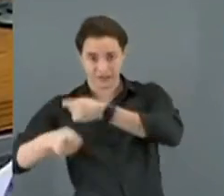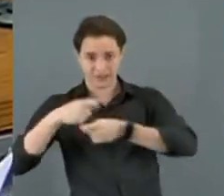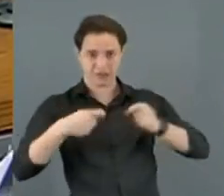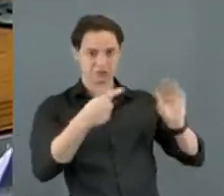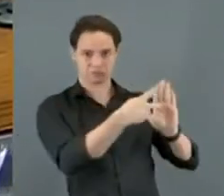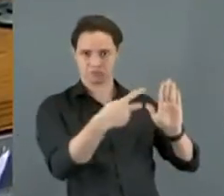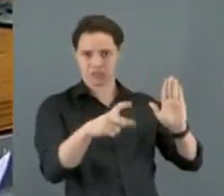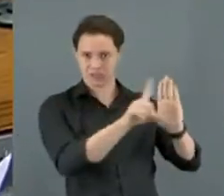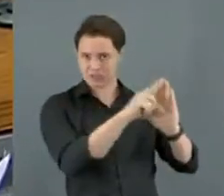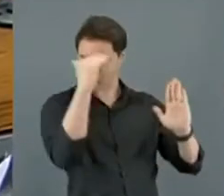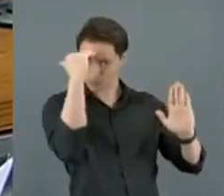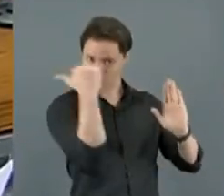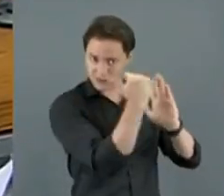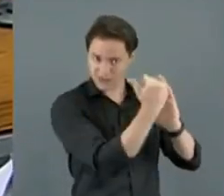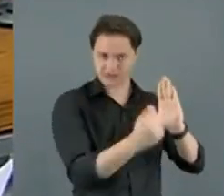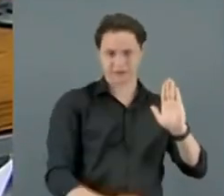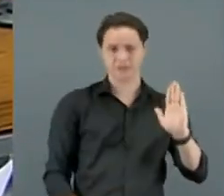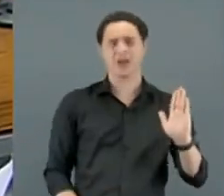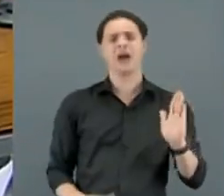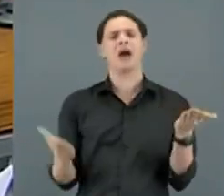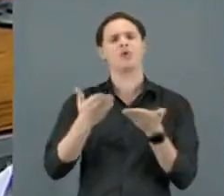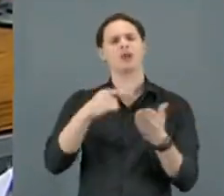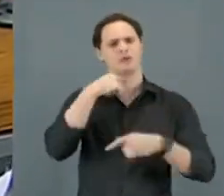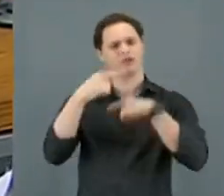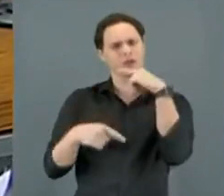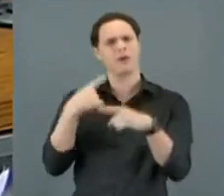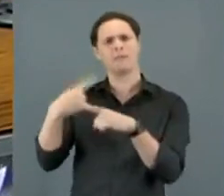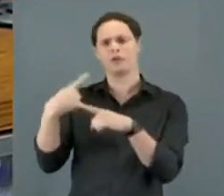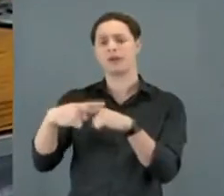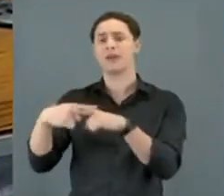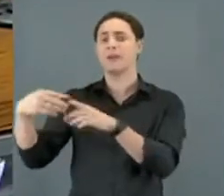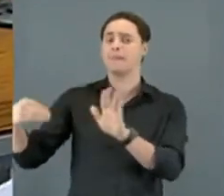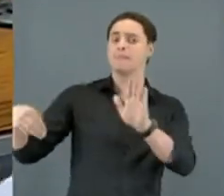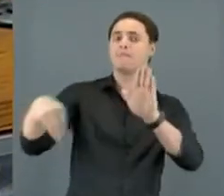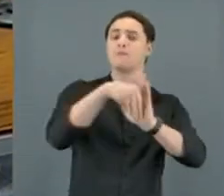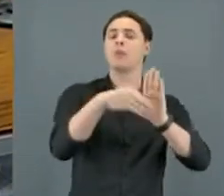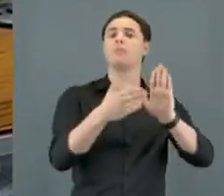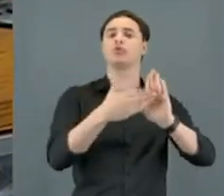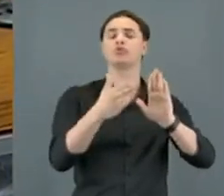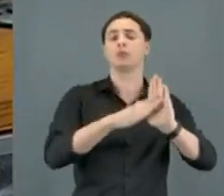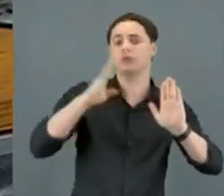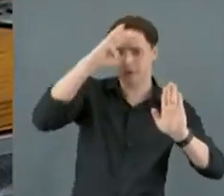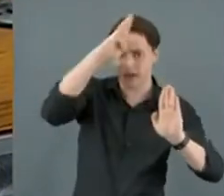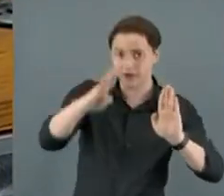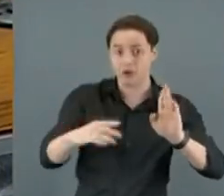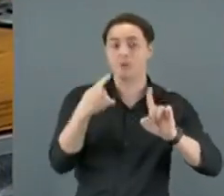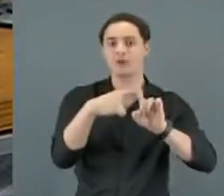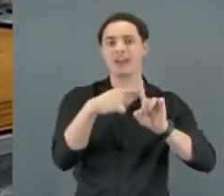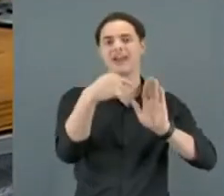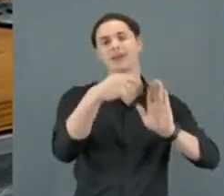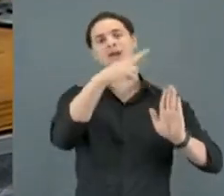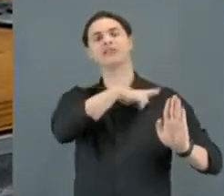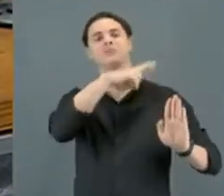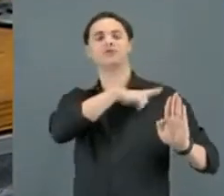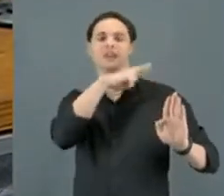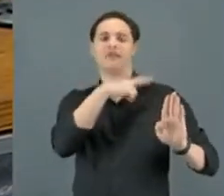que que aparece o senhor ex-presidente Jair Bolsonaro? Porque ele é procurador da conta. Então, o COAF, ao fazer a